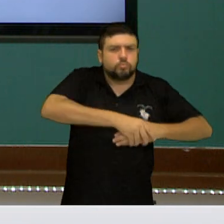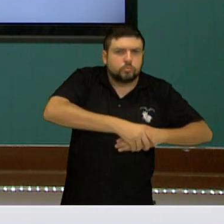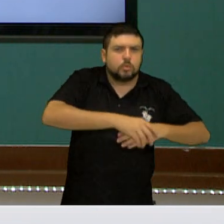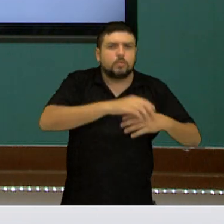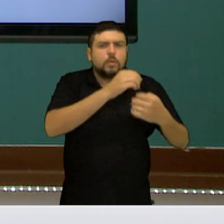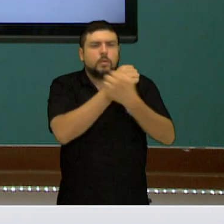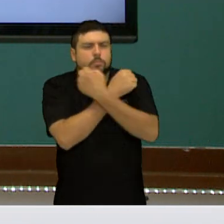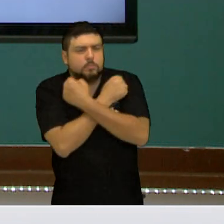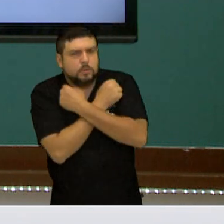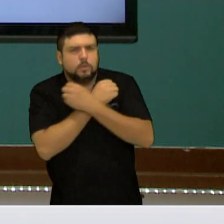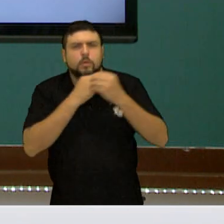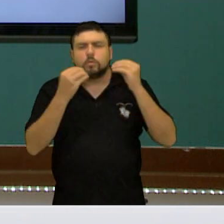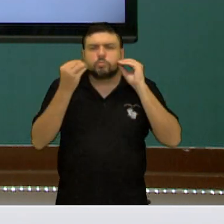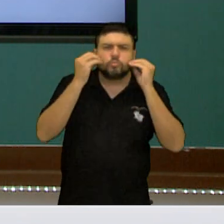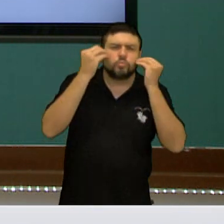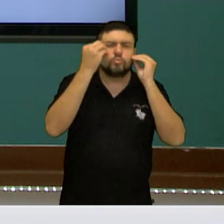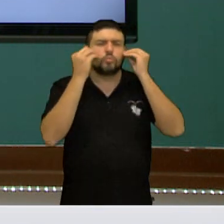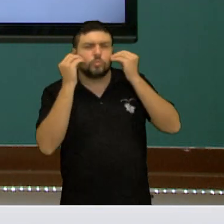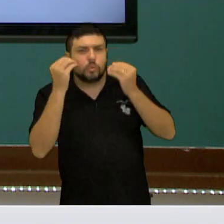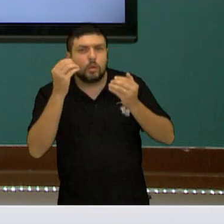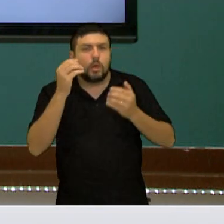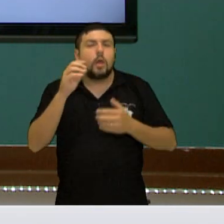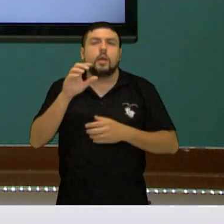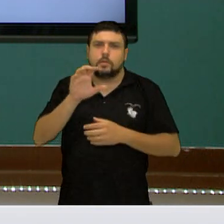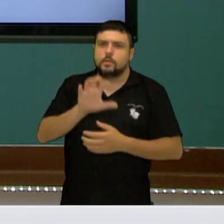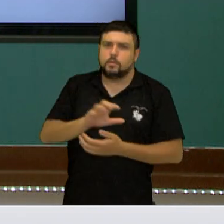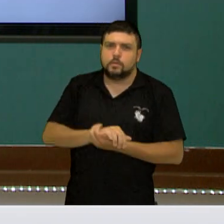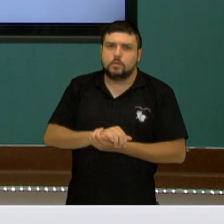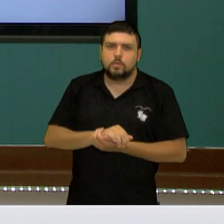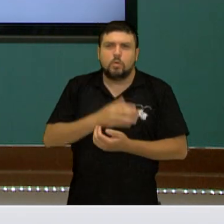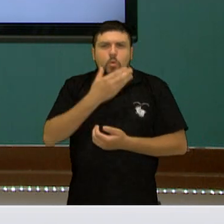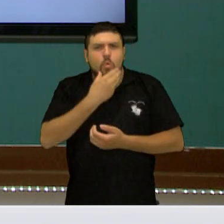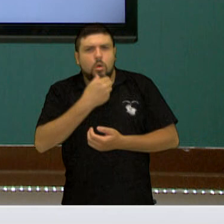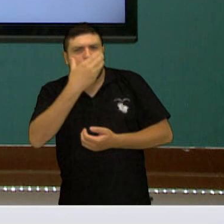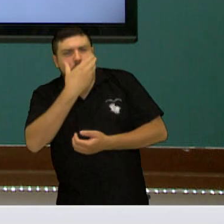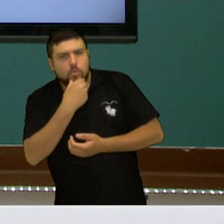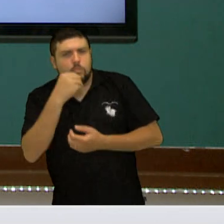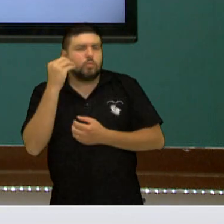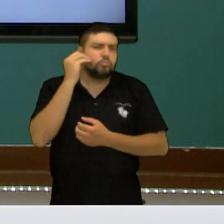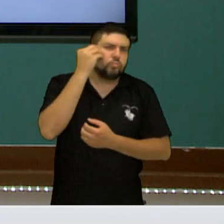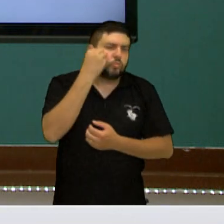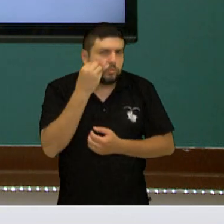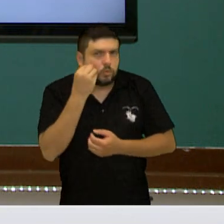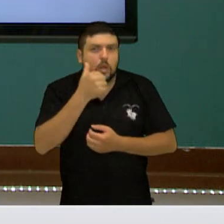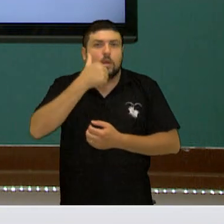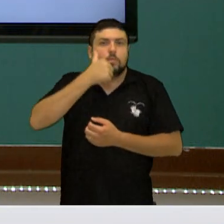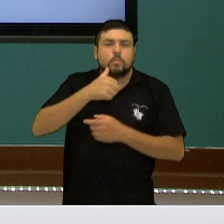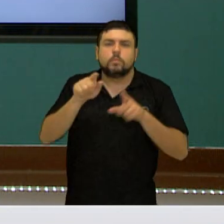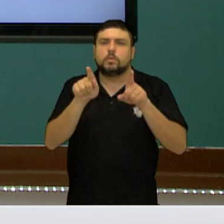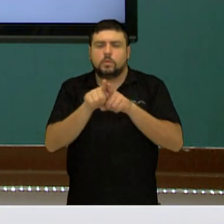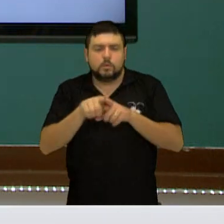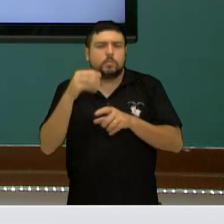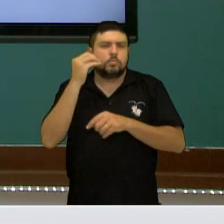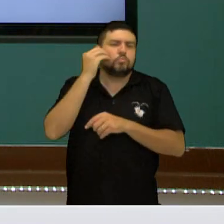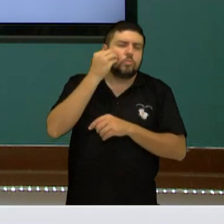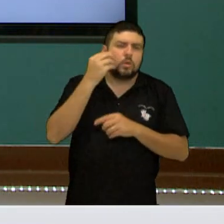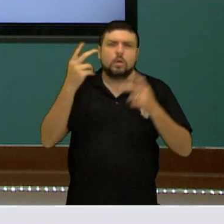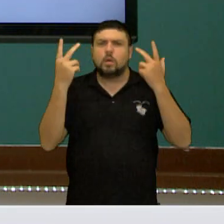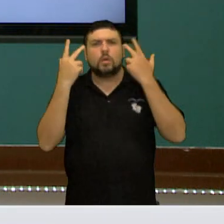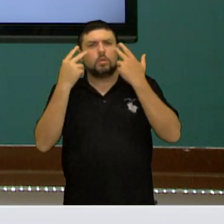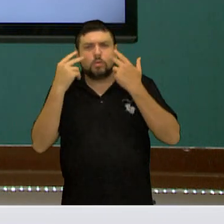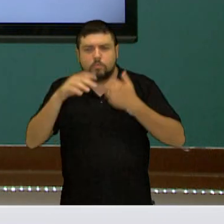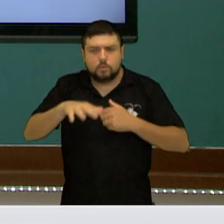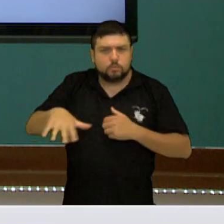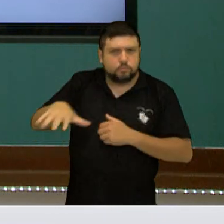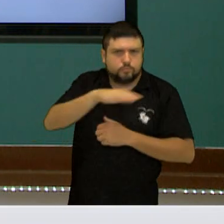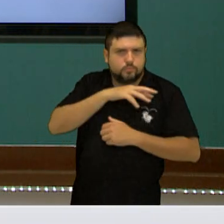abraço e vários beijos na bochecha. O homem dá beijo na bochecha do homem, a mulher também, isso é comum e entre membros da